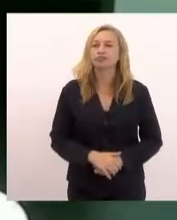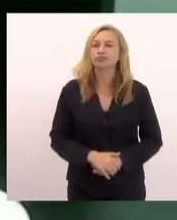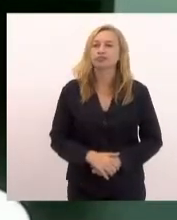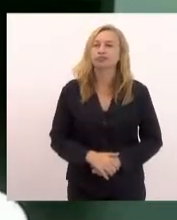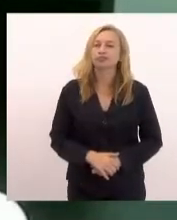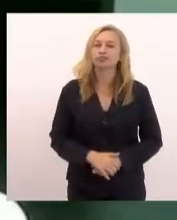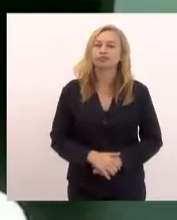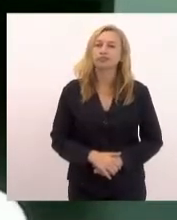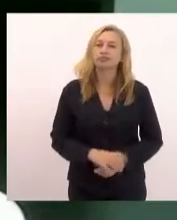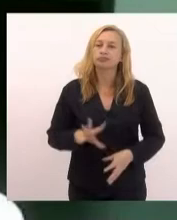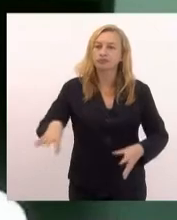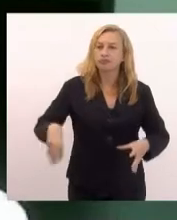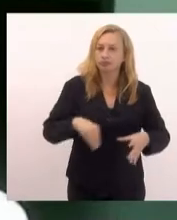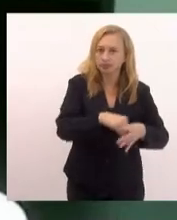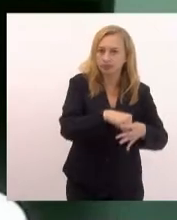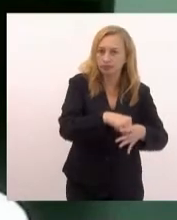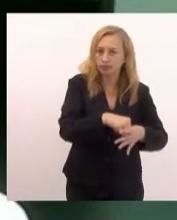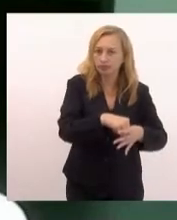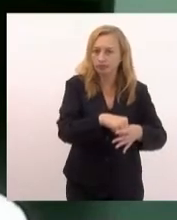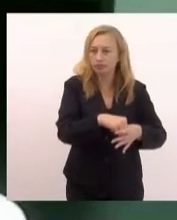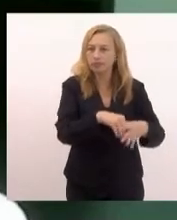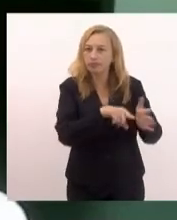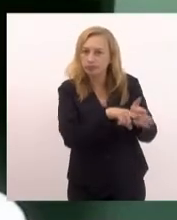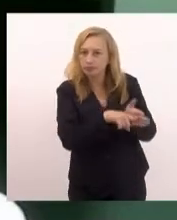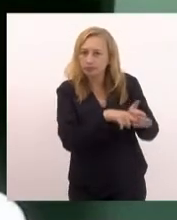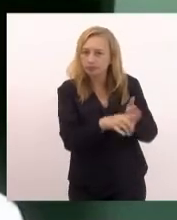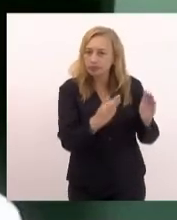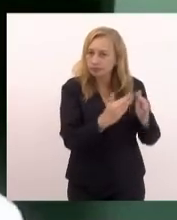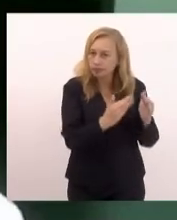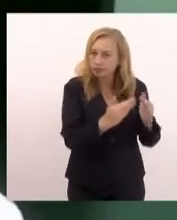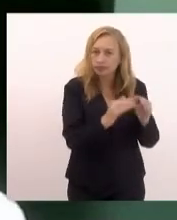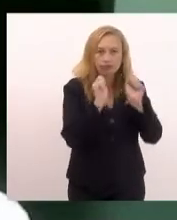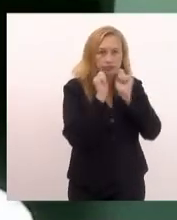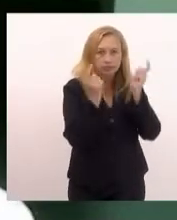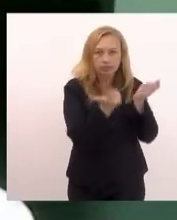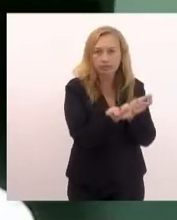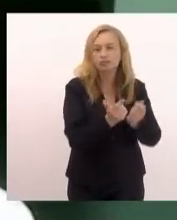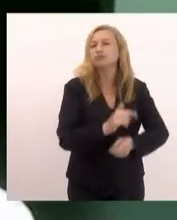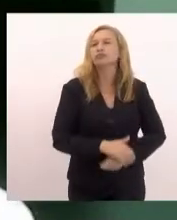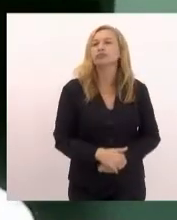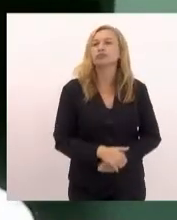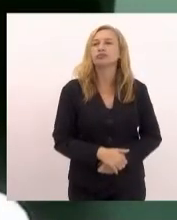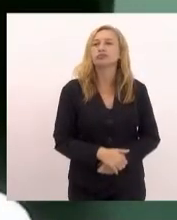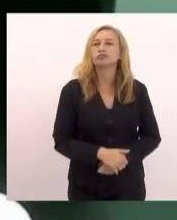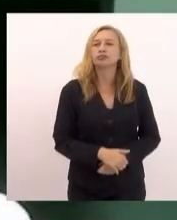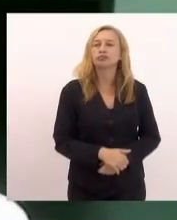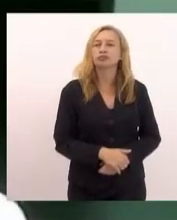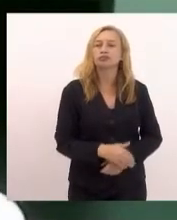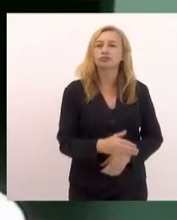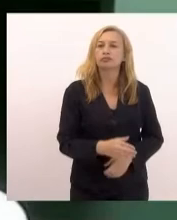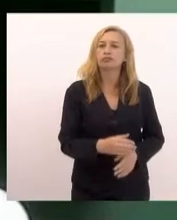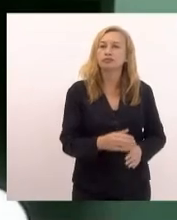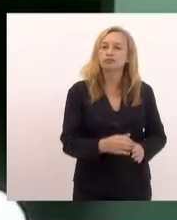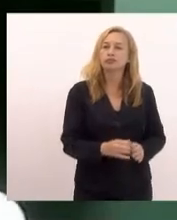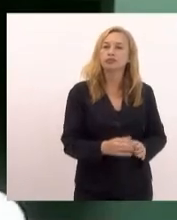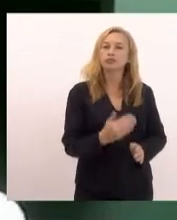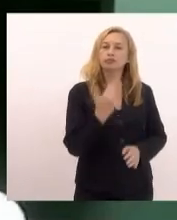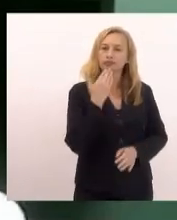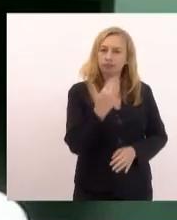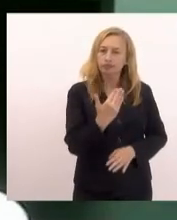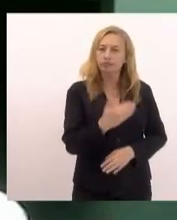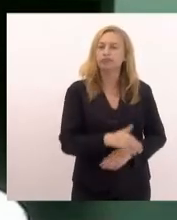que seja inserida nos anais dessa casa, Assembleia Legislativa, essa moção de repúdio e o